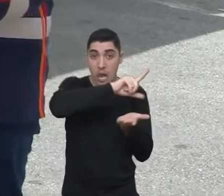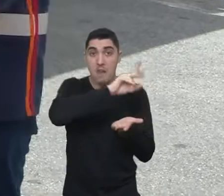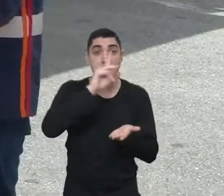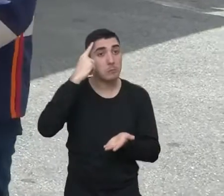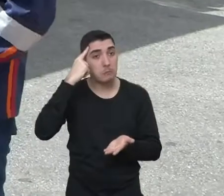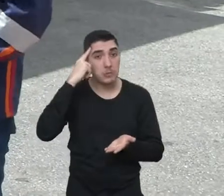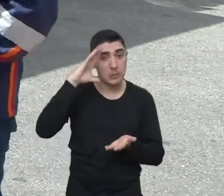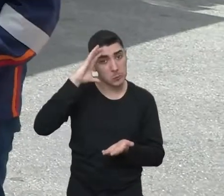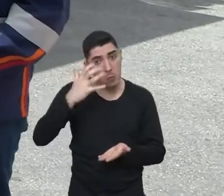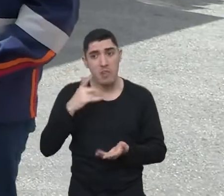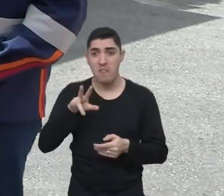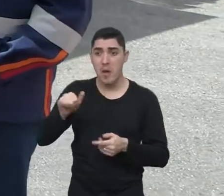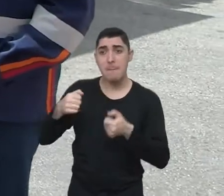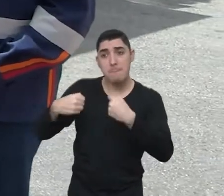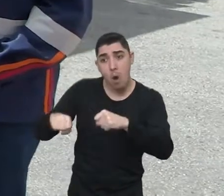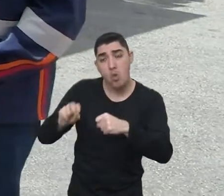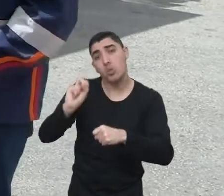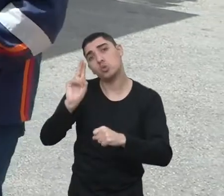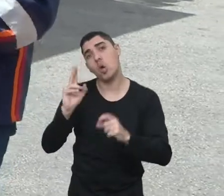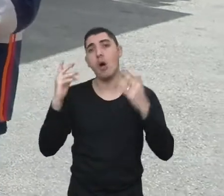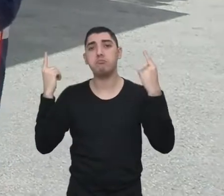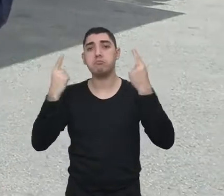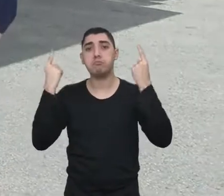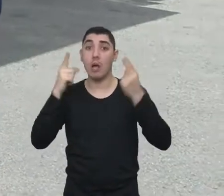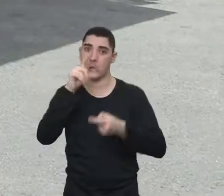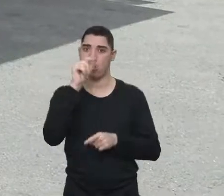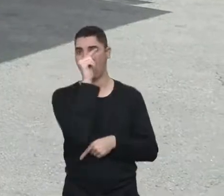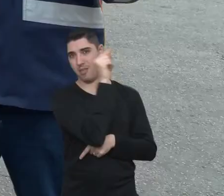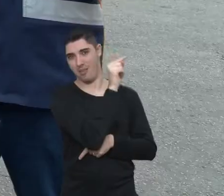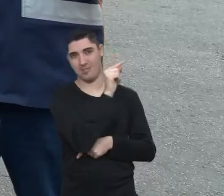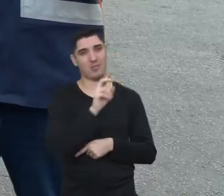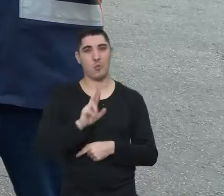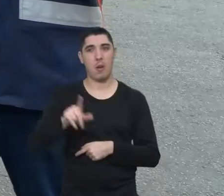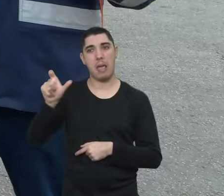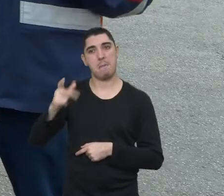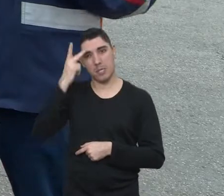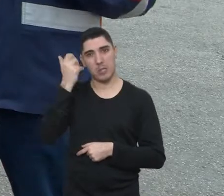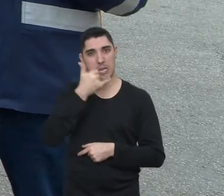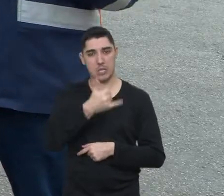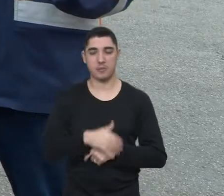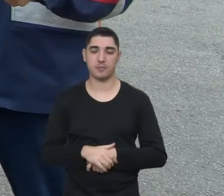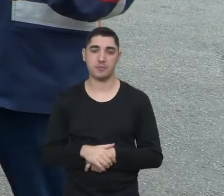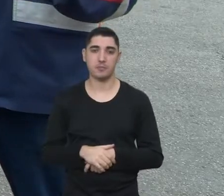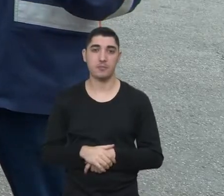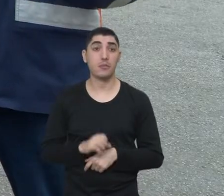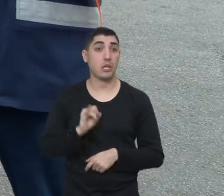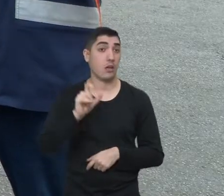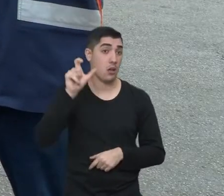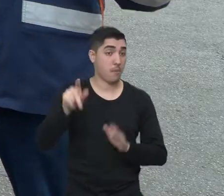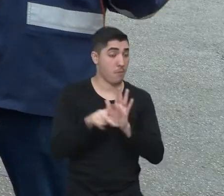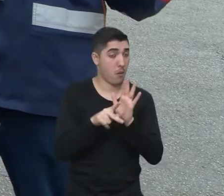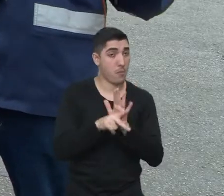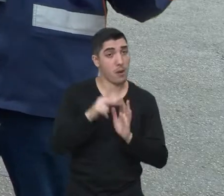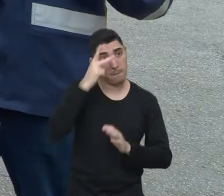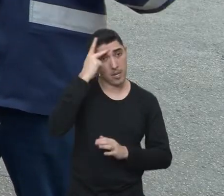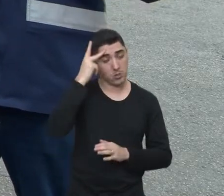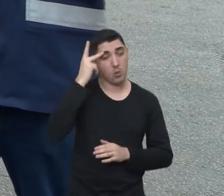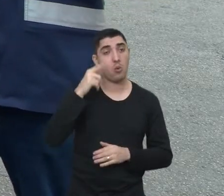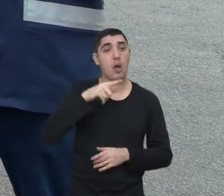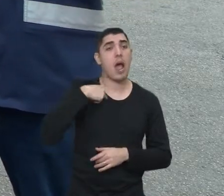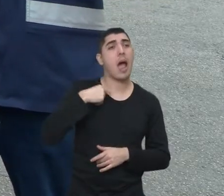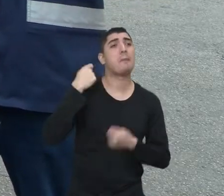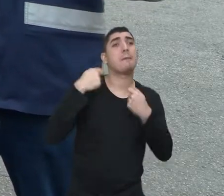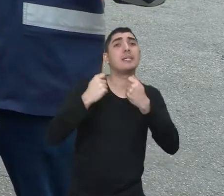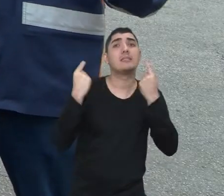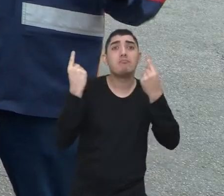vão as motos ou uma ambulância para o local solicitado. Então quem decide se vai ou não a viatura é a equipe da regulação. Então não vai ter